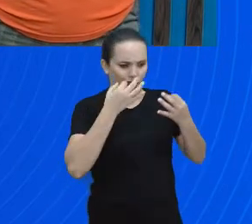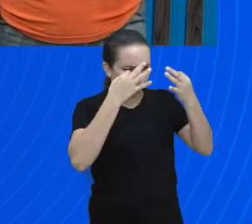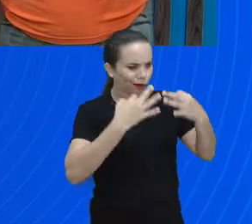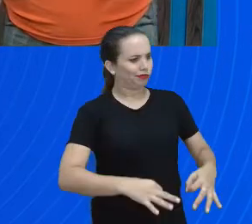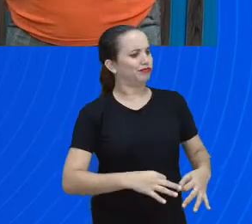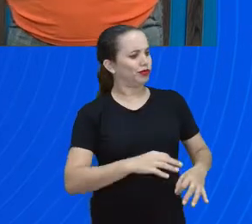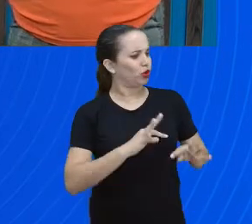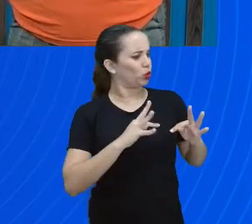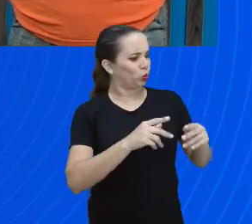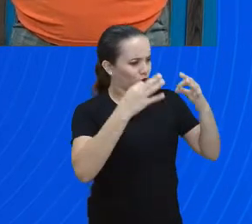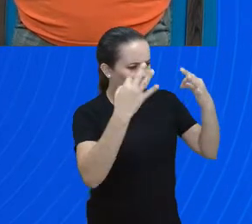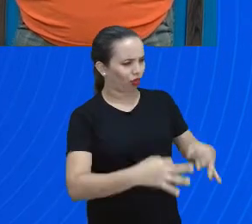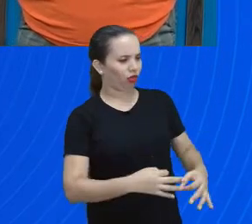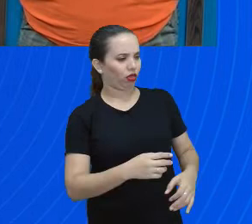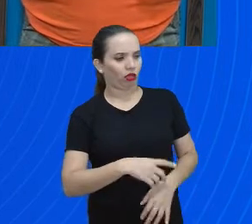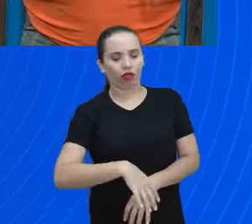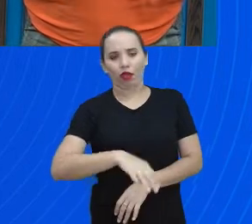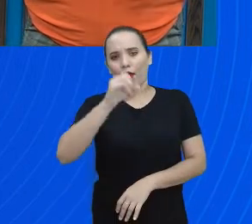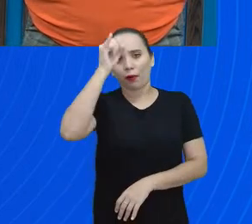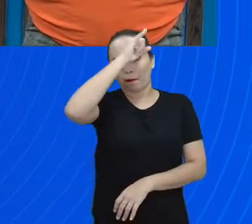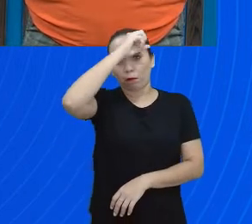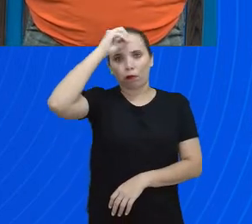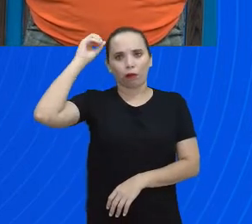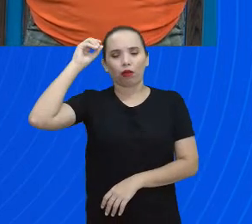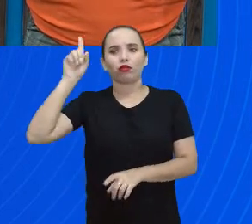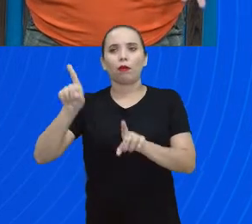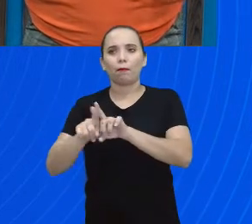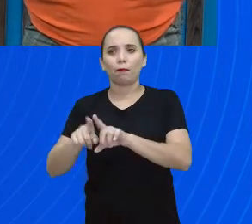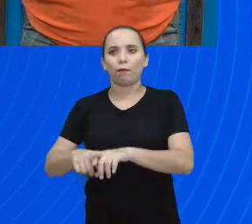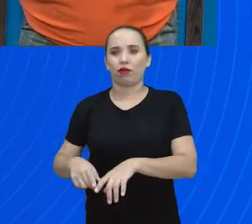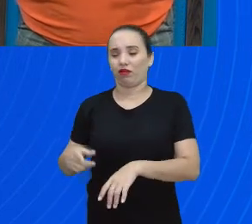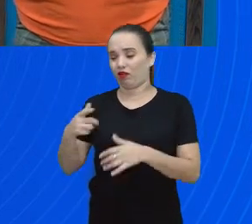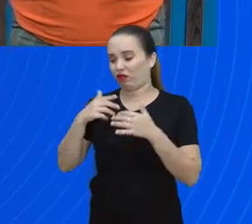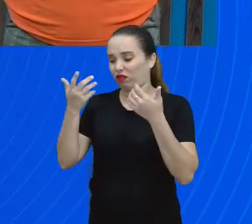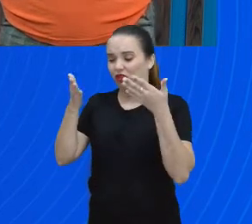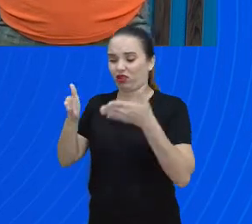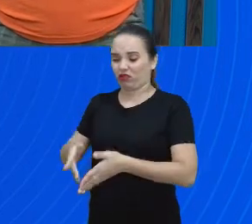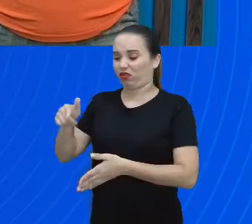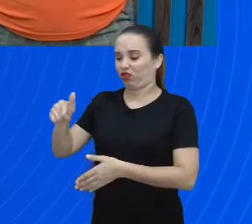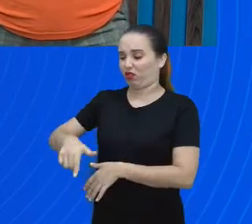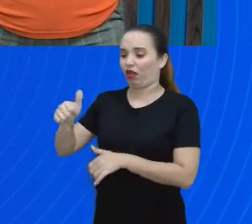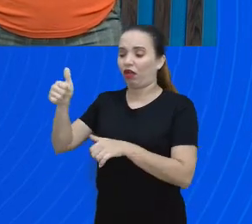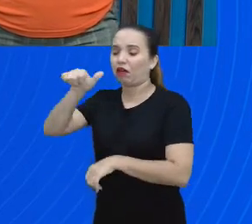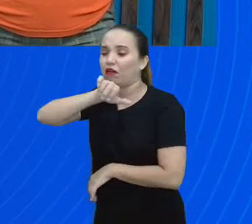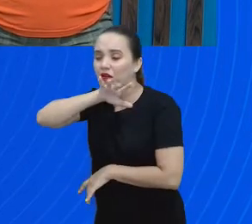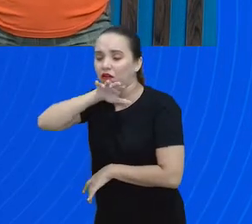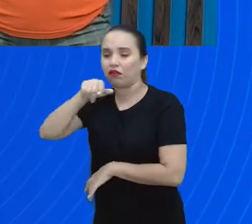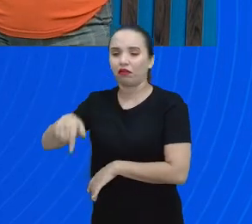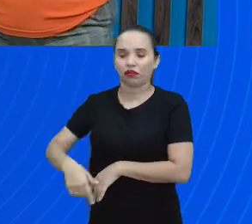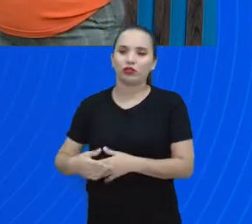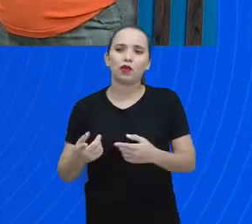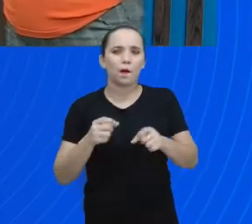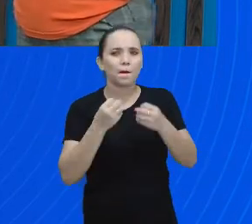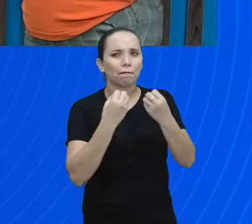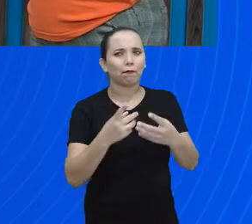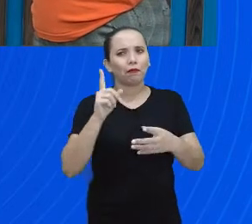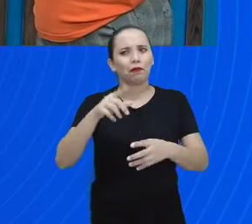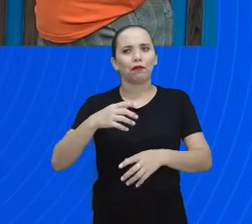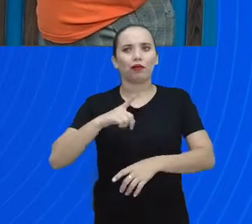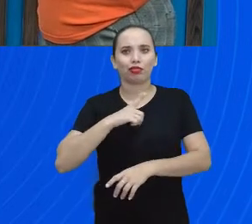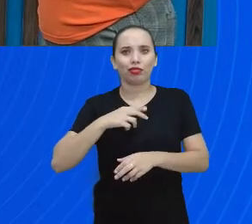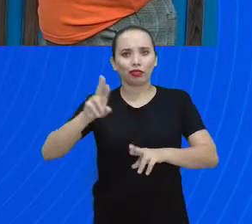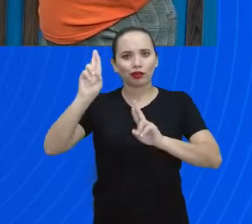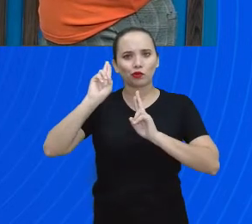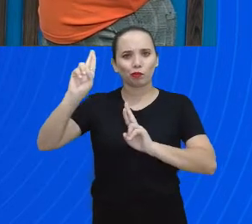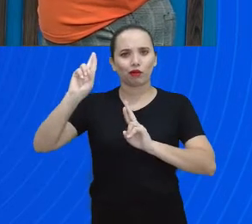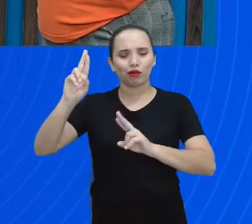chato. Bom mesmo é ser um realista esperançoso, que era como ele se definia. Ele dizia que a